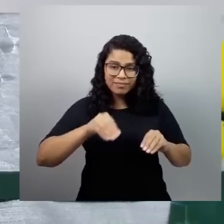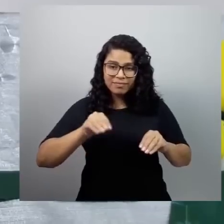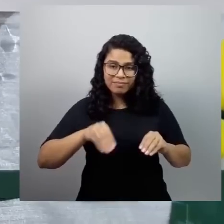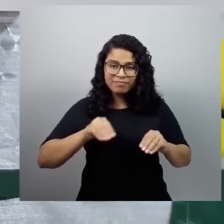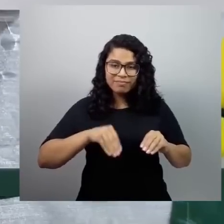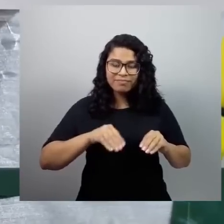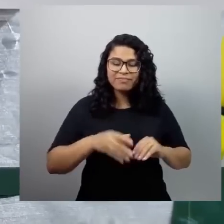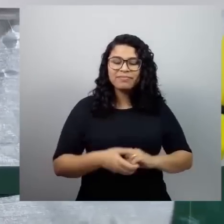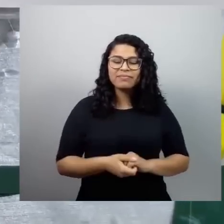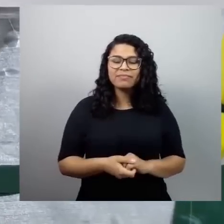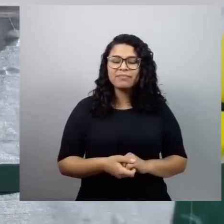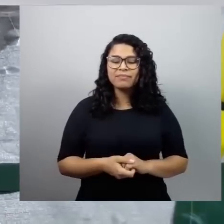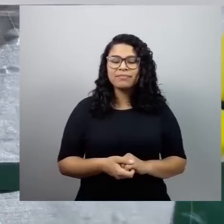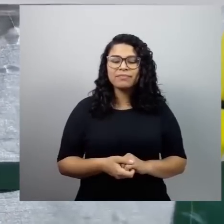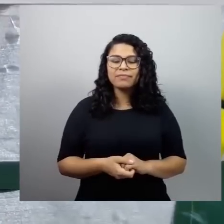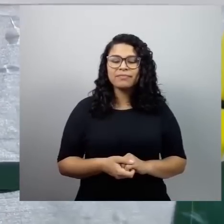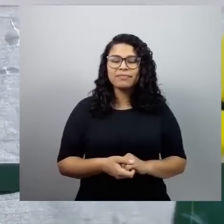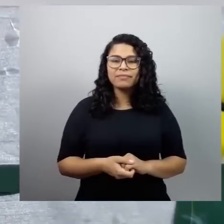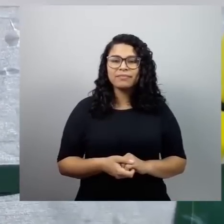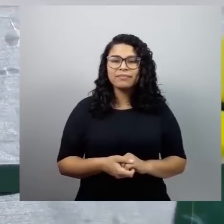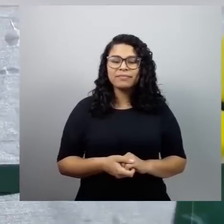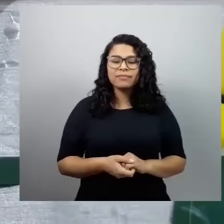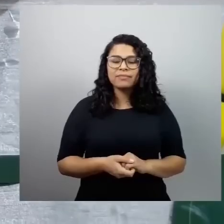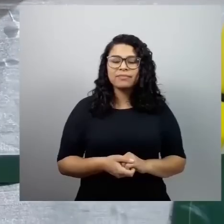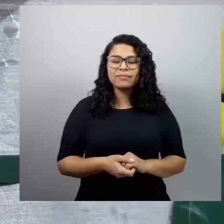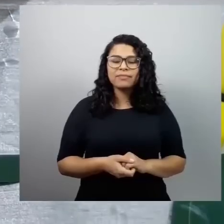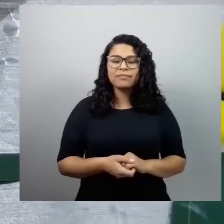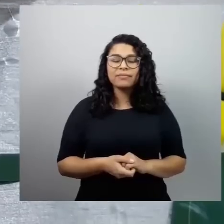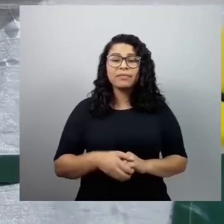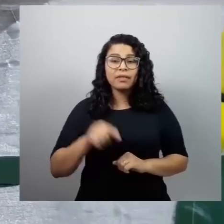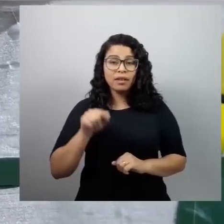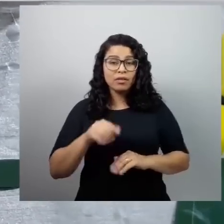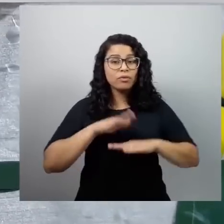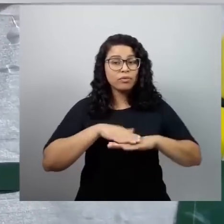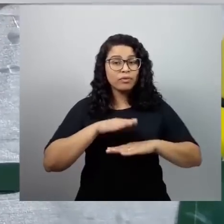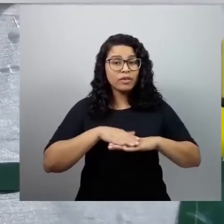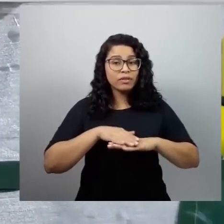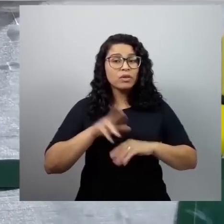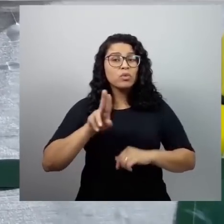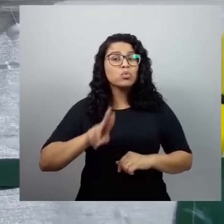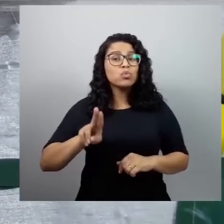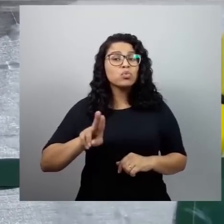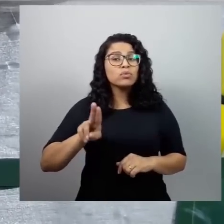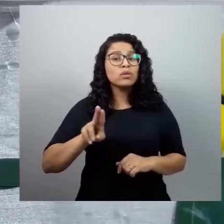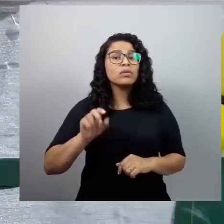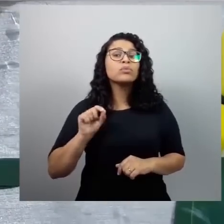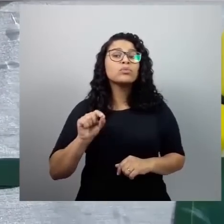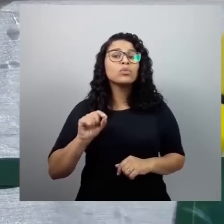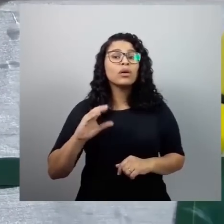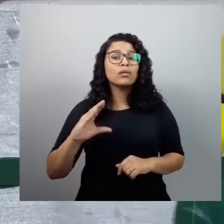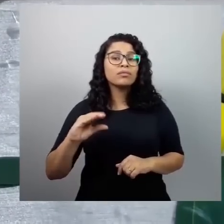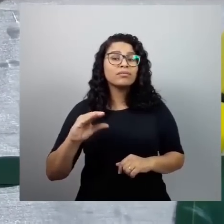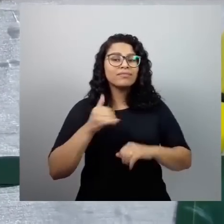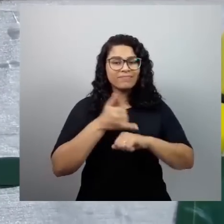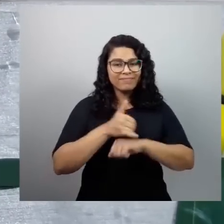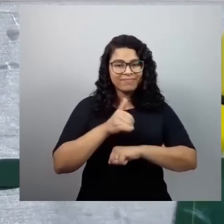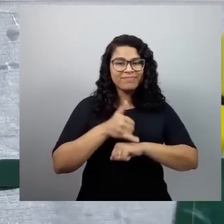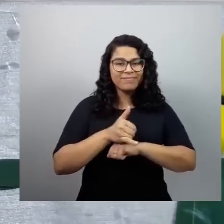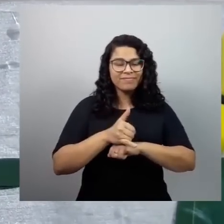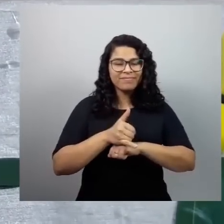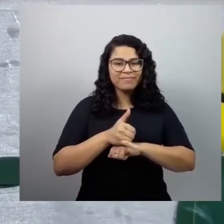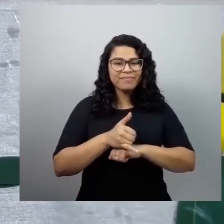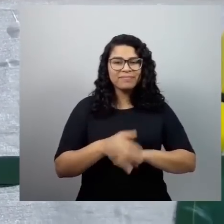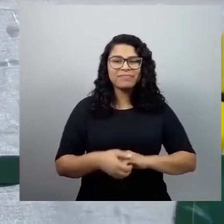criança fazer a técnica. Eu vou fazer isso aqui com um pedacinho de palhinha de aço para vocês